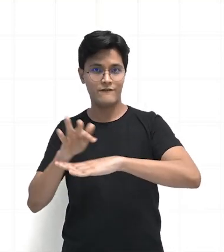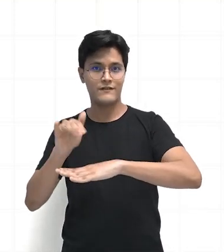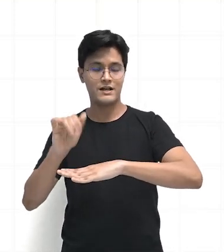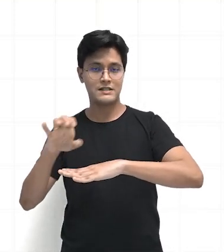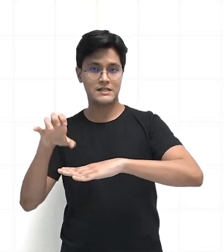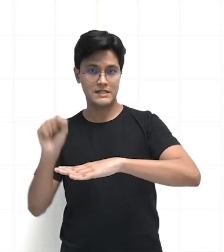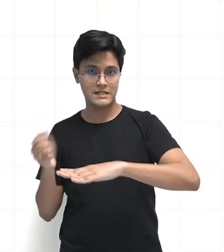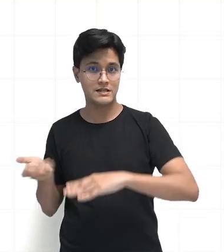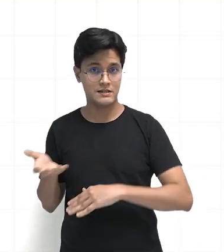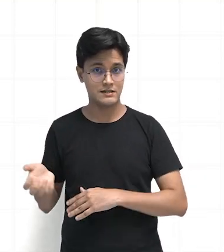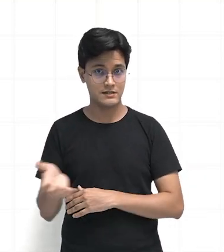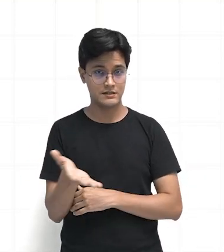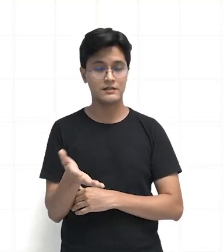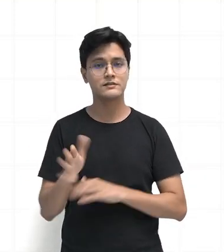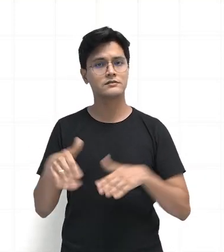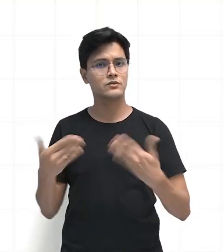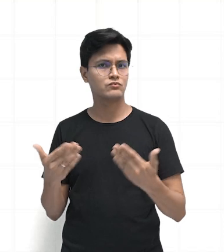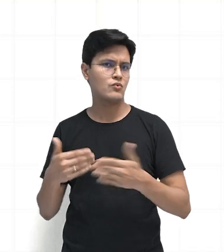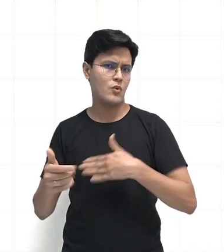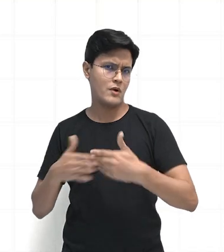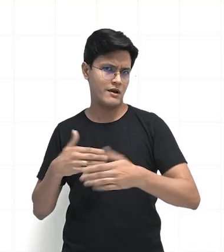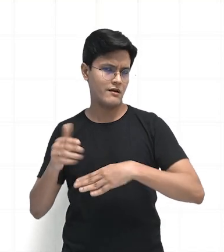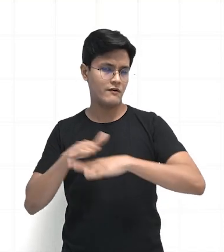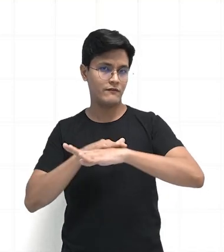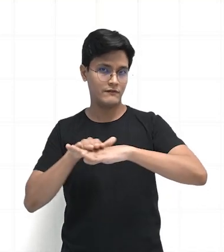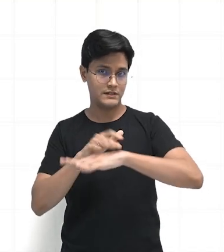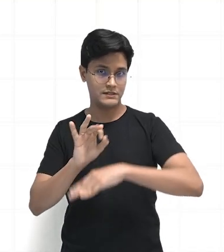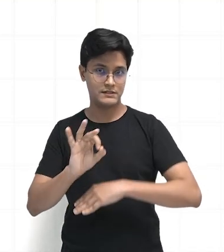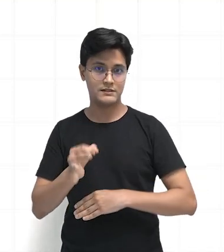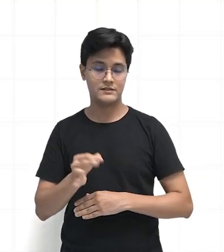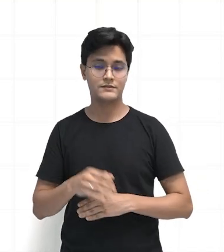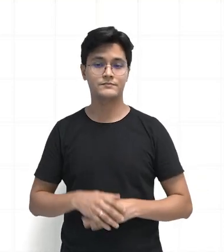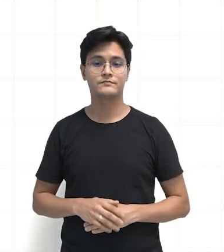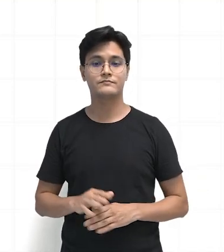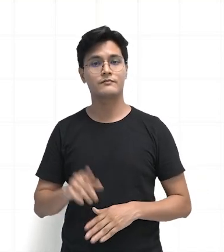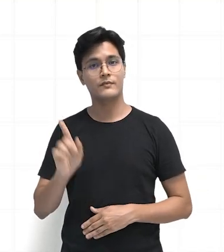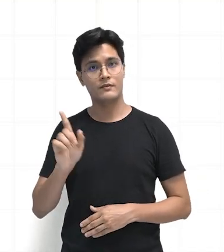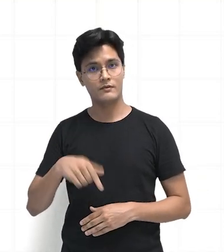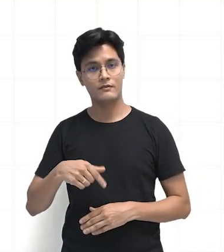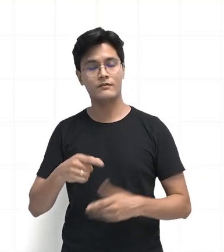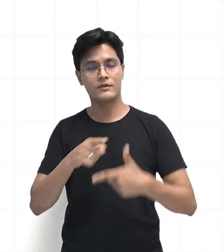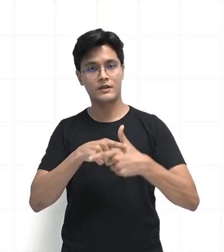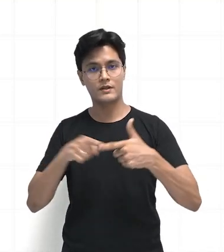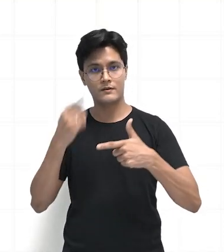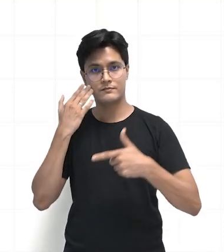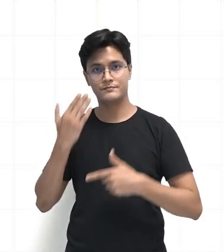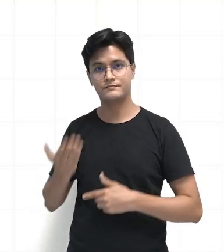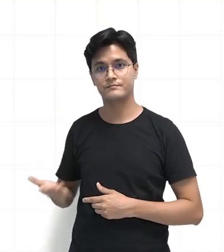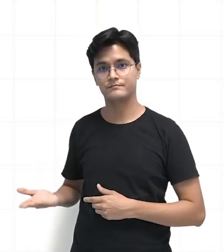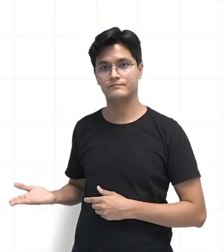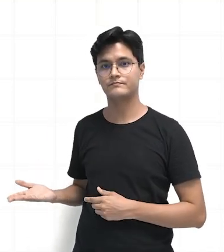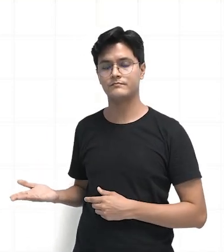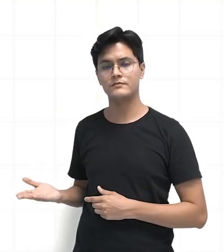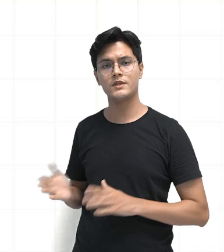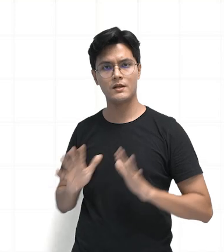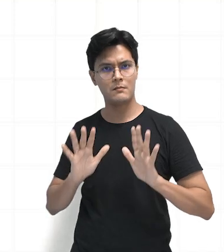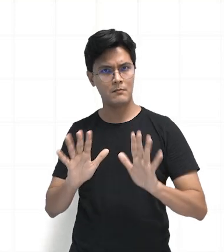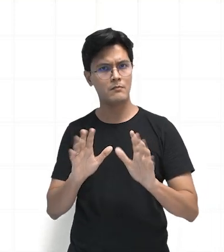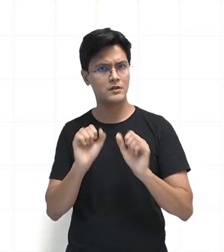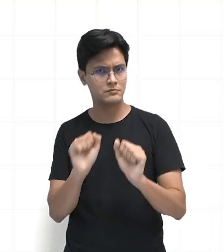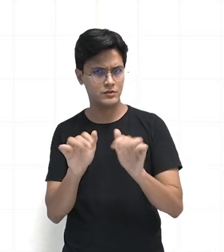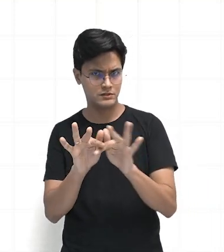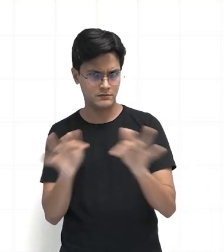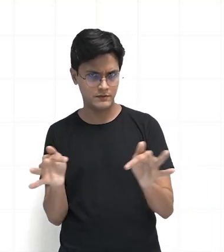seja, qualquer uma das 6. Então, pronto, tá aí. É essa divisão. Mas eu posso simplificar isso,